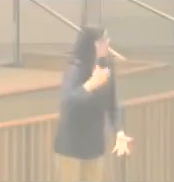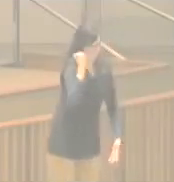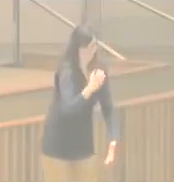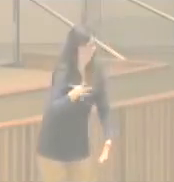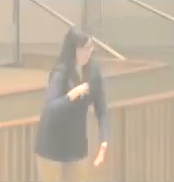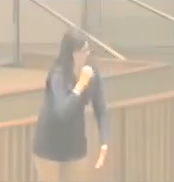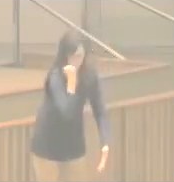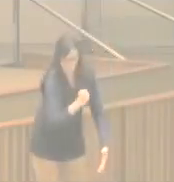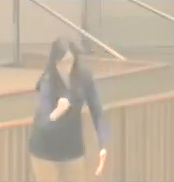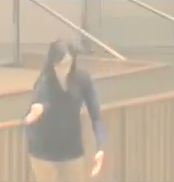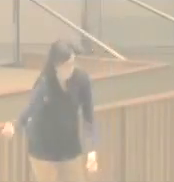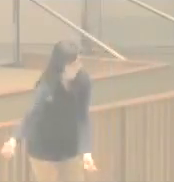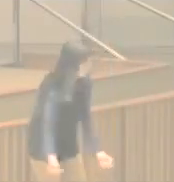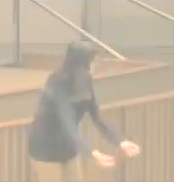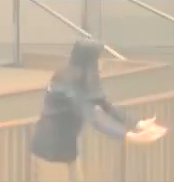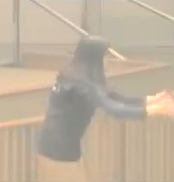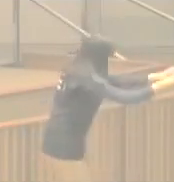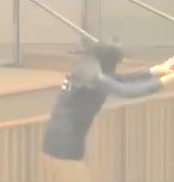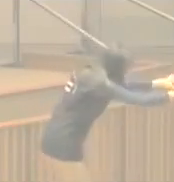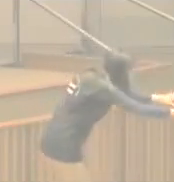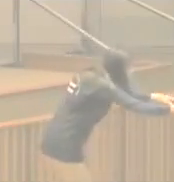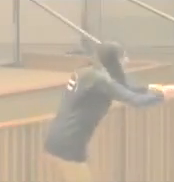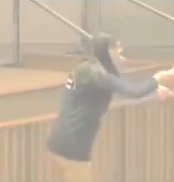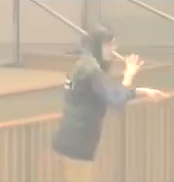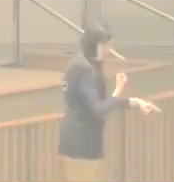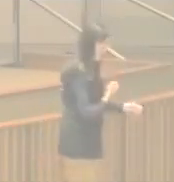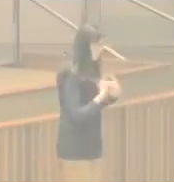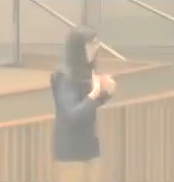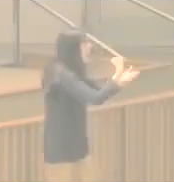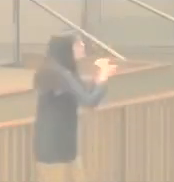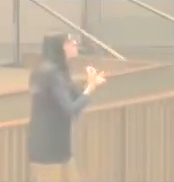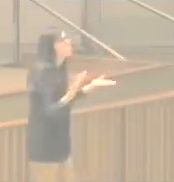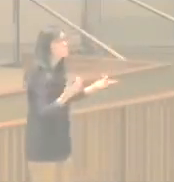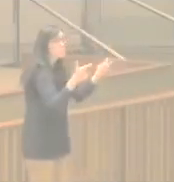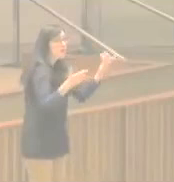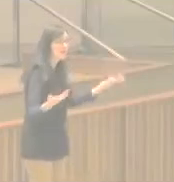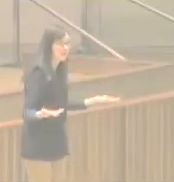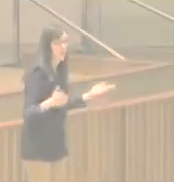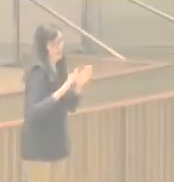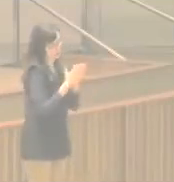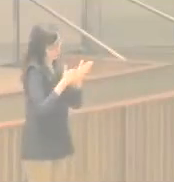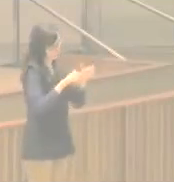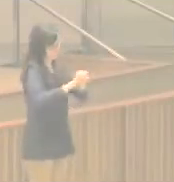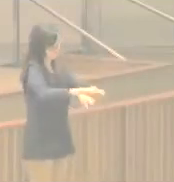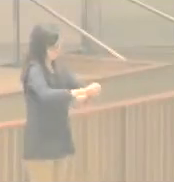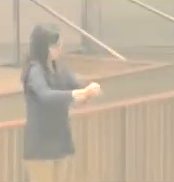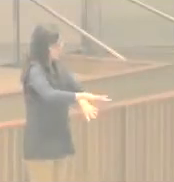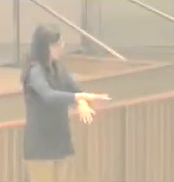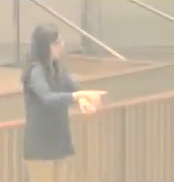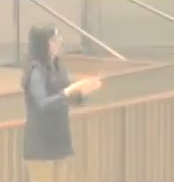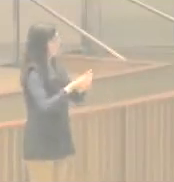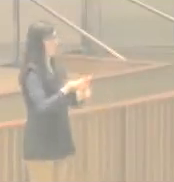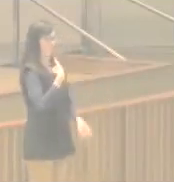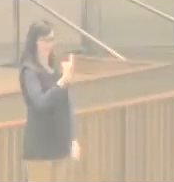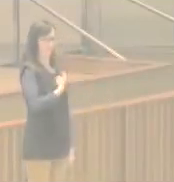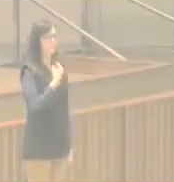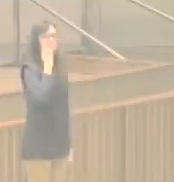filhos? Há uma coisa que a gente vai ter que aprender, que a Bíblia ensina e a vida também